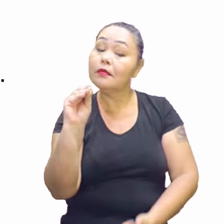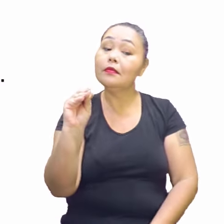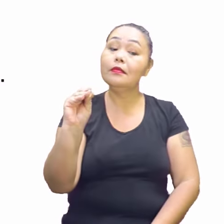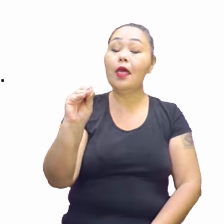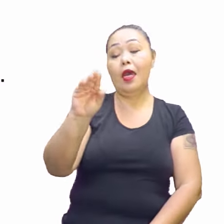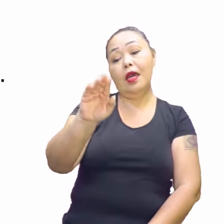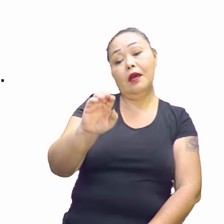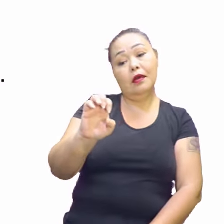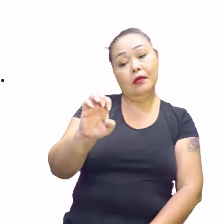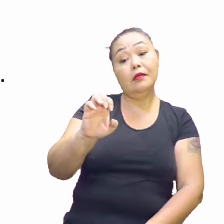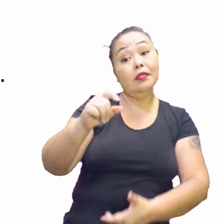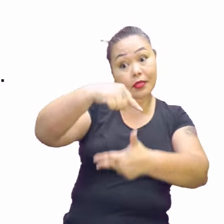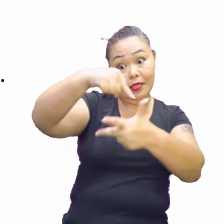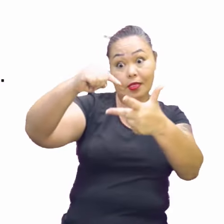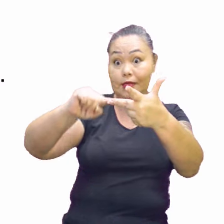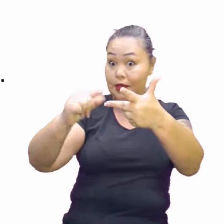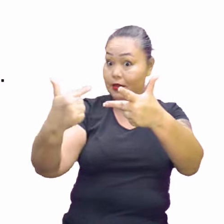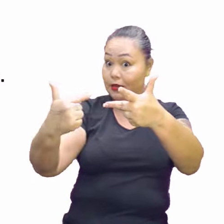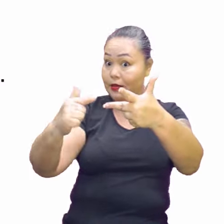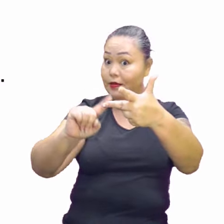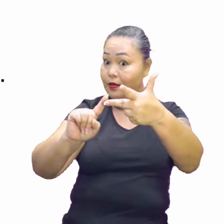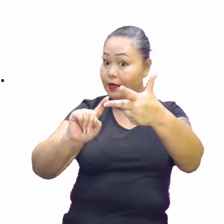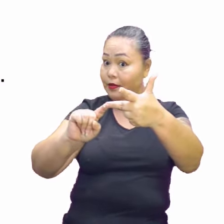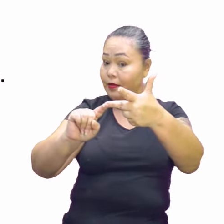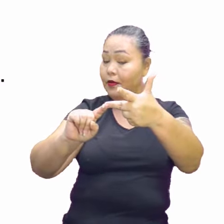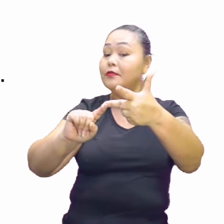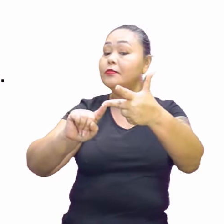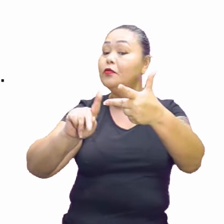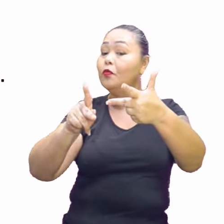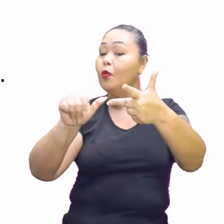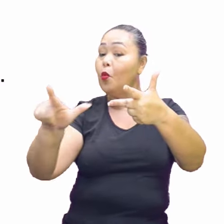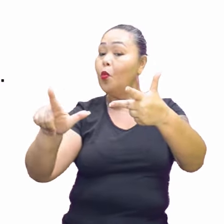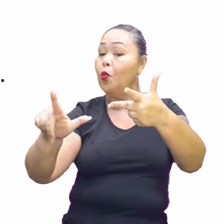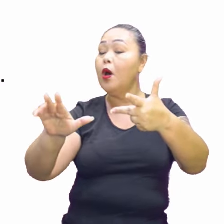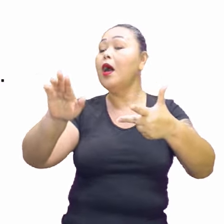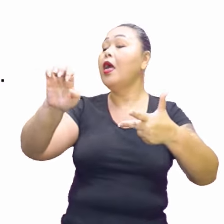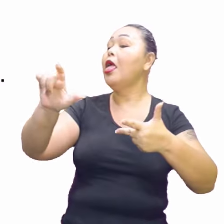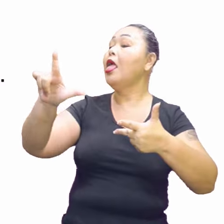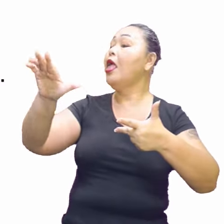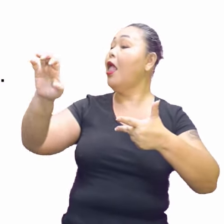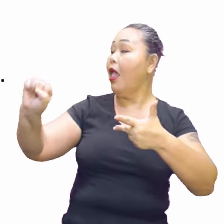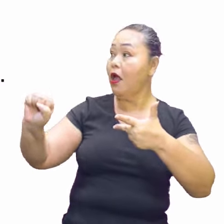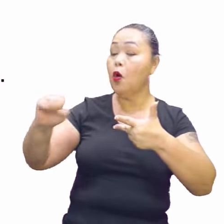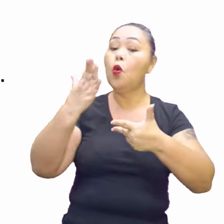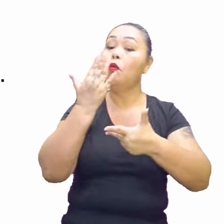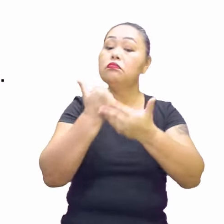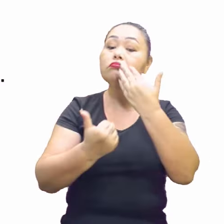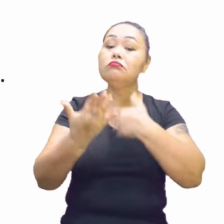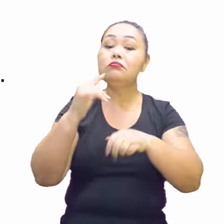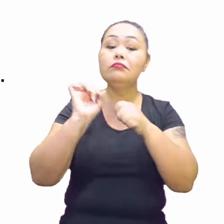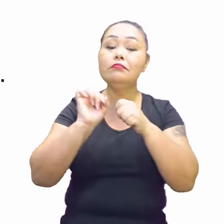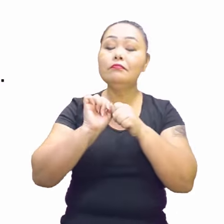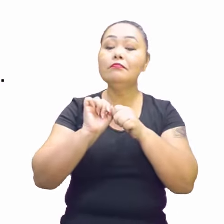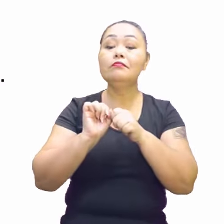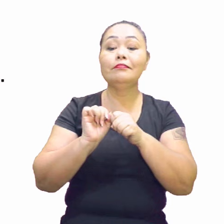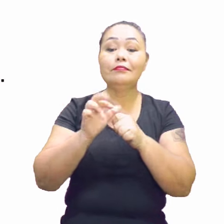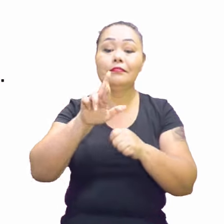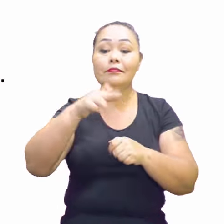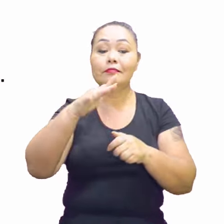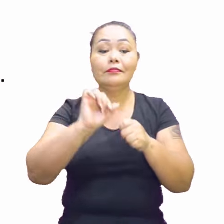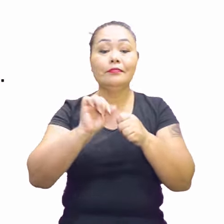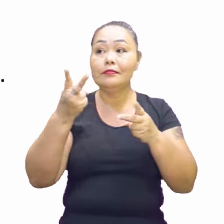uso? Da terceira pessoa, mas a terceira pessoa do plural. Eles comeram toda a ração.